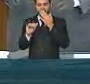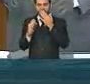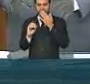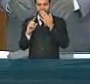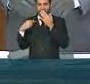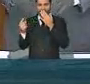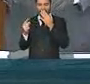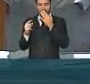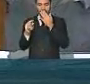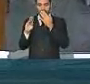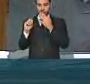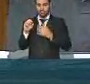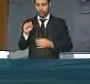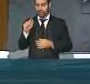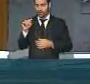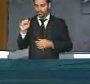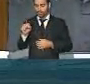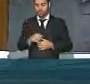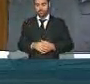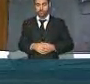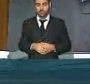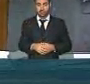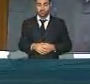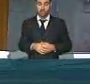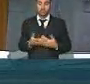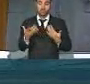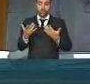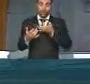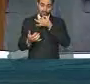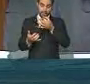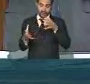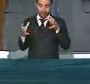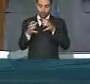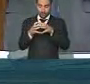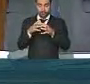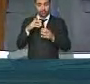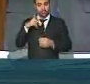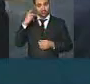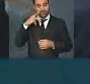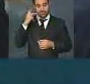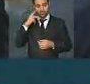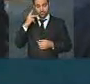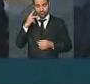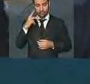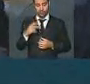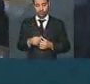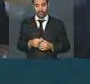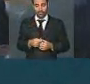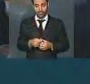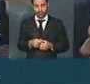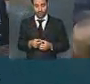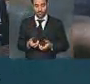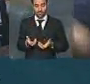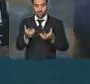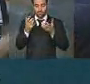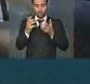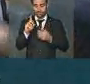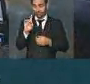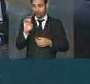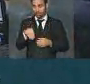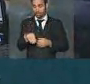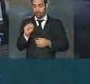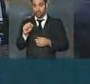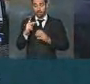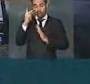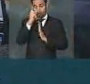Bom, presidente, eu quero aqui manifestar a posição do nosso partido na Câmara, dizer que o